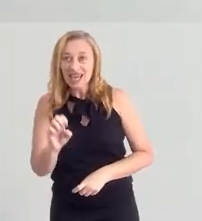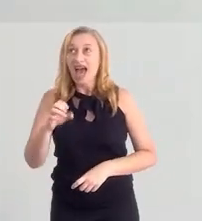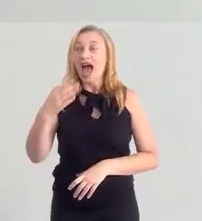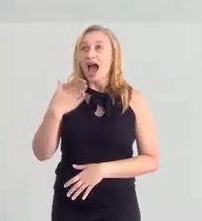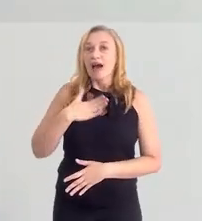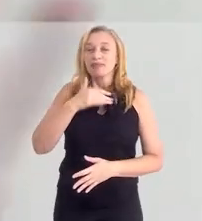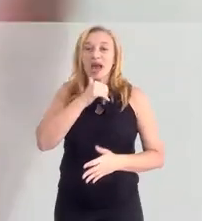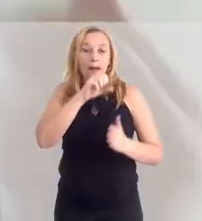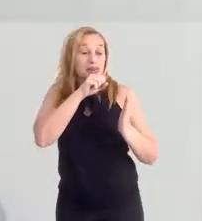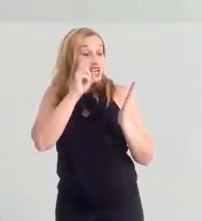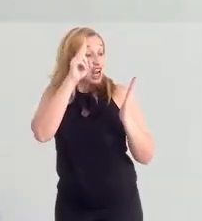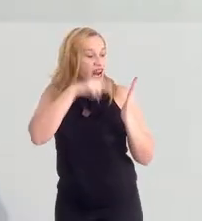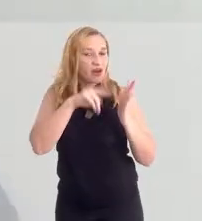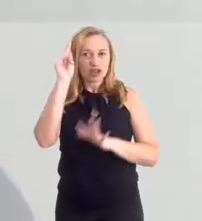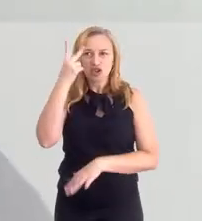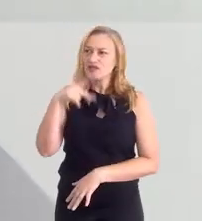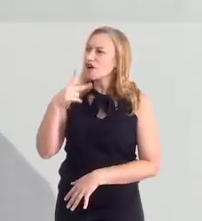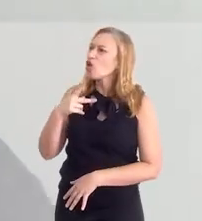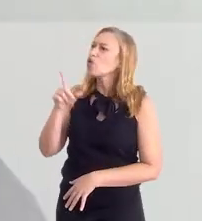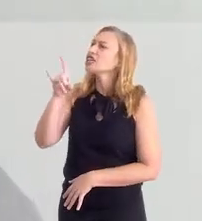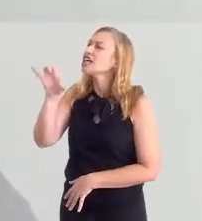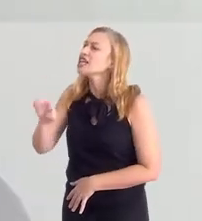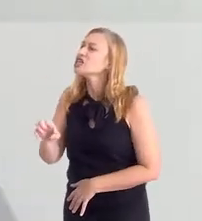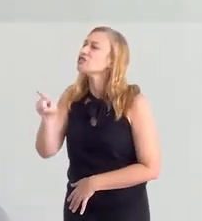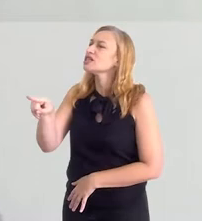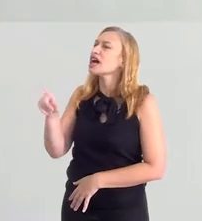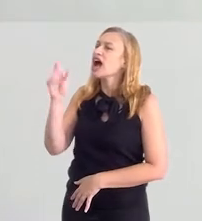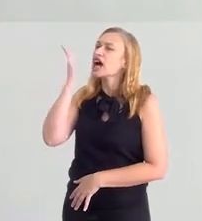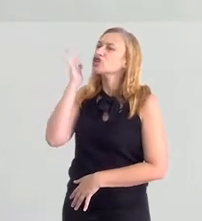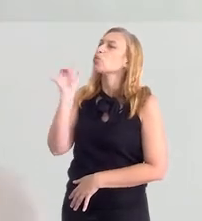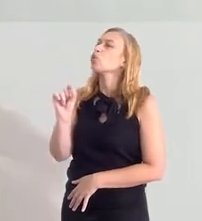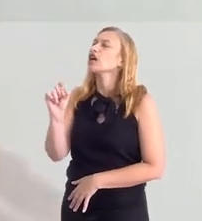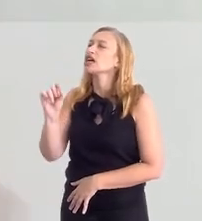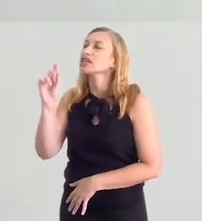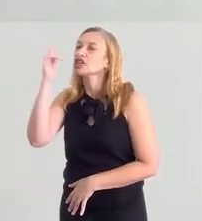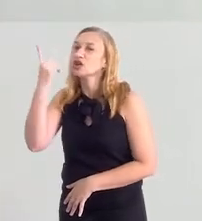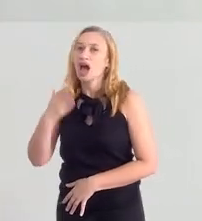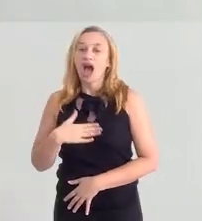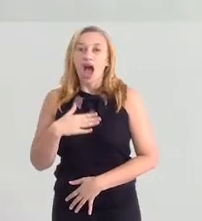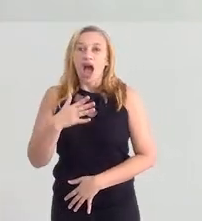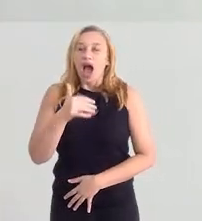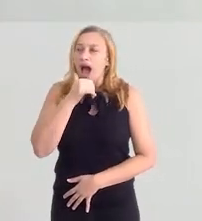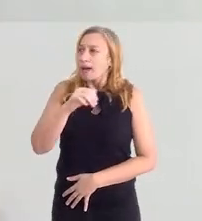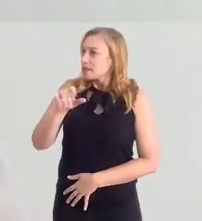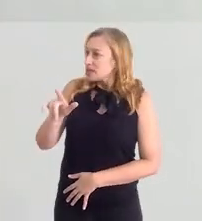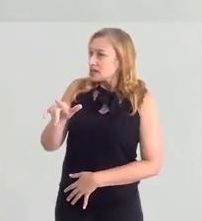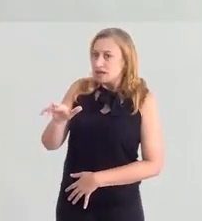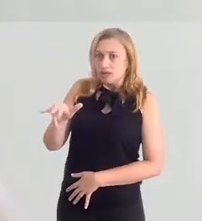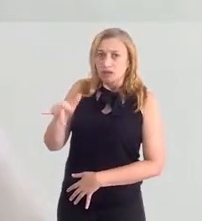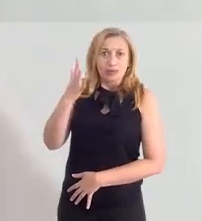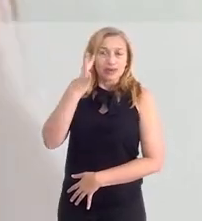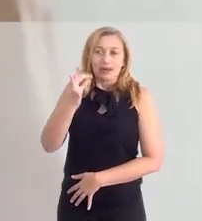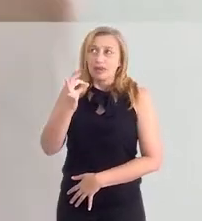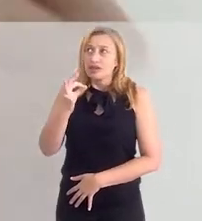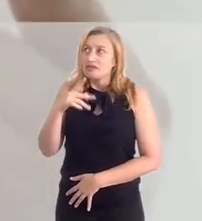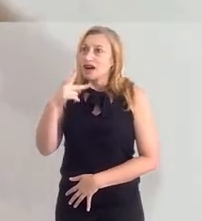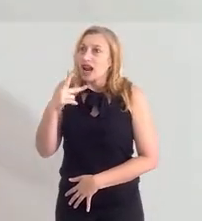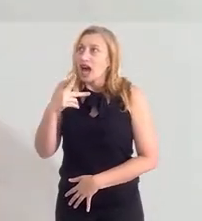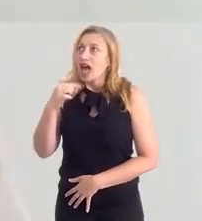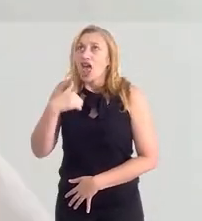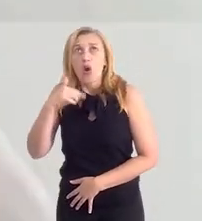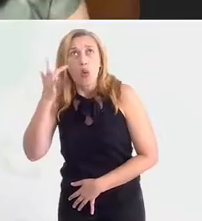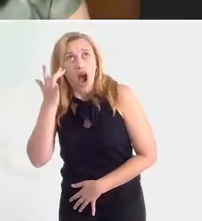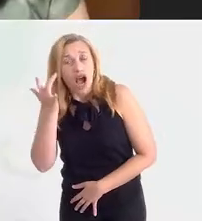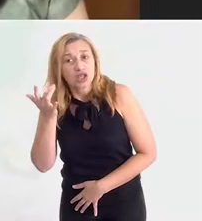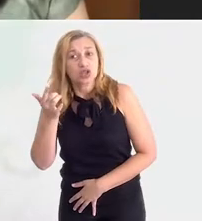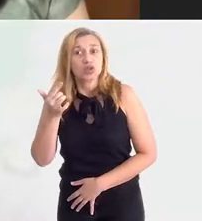leu a história e disse, então, Denise, o que você achou da história? E a minha irmã não conseguia dizer nada, ela apenas dizia assim,